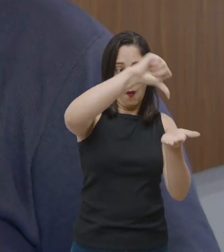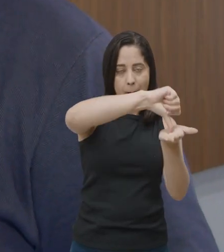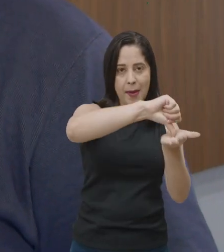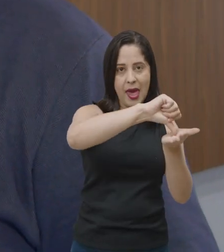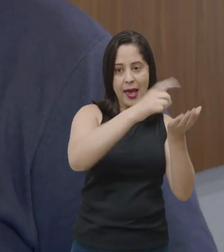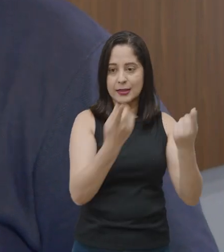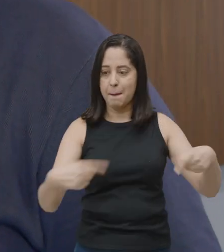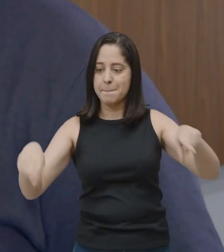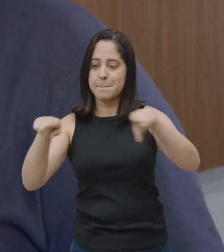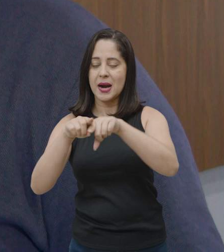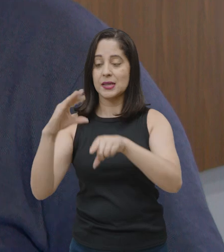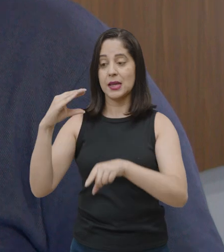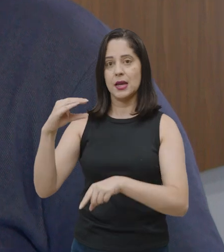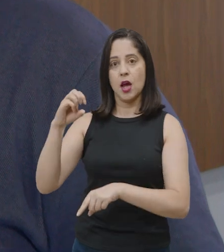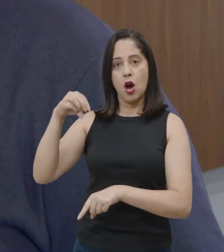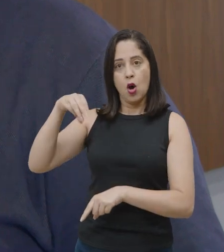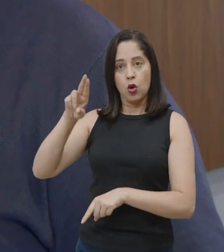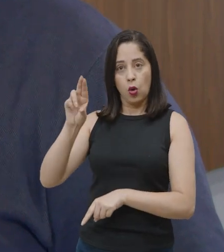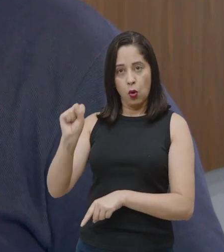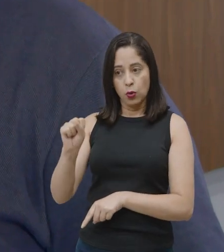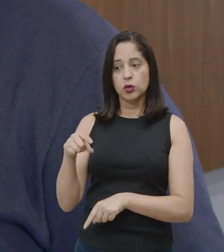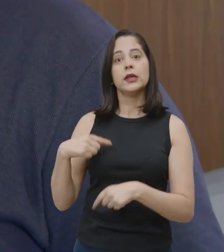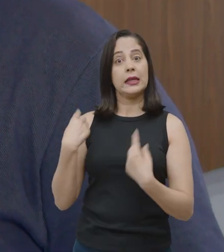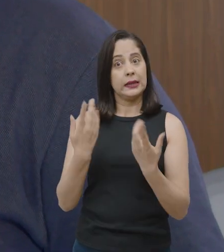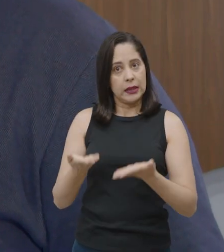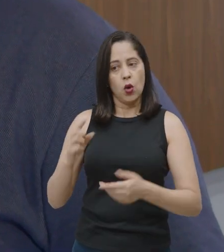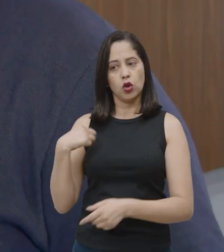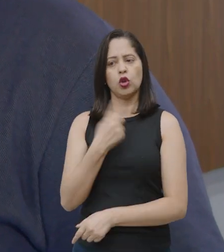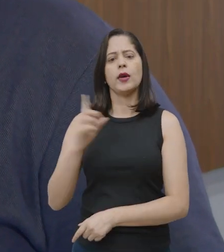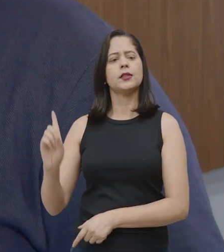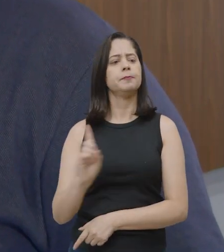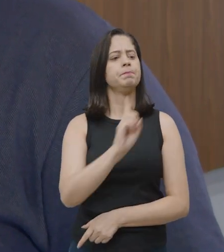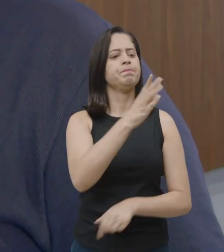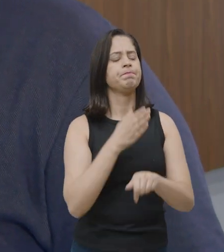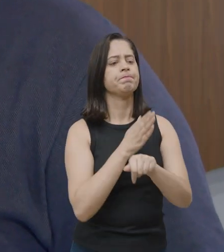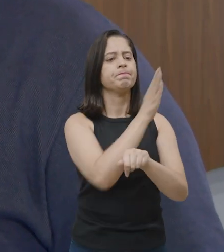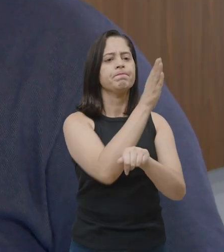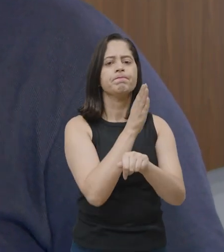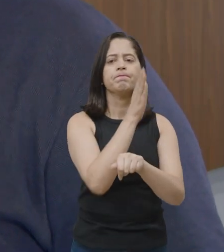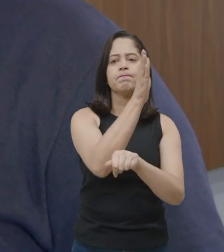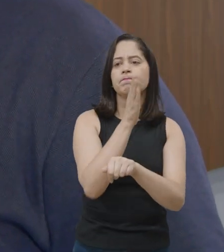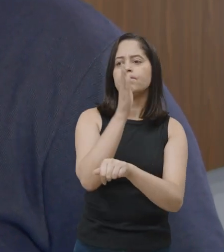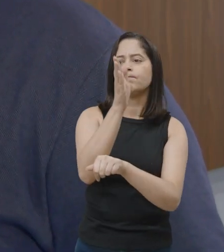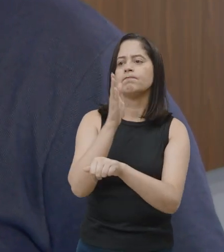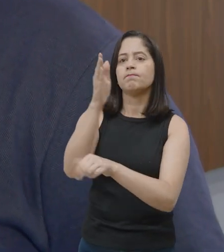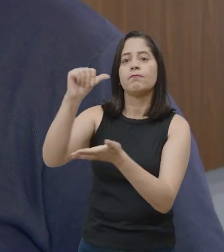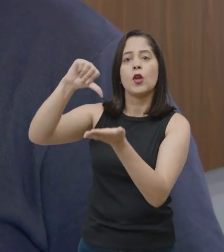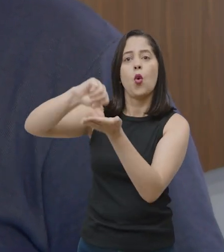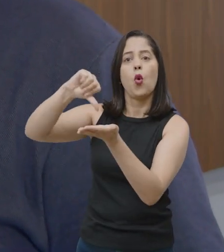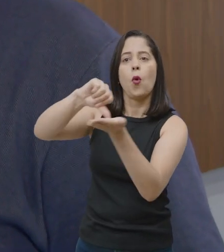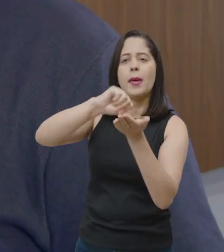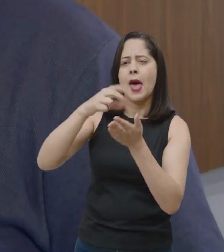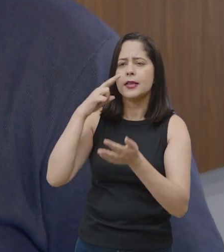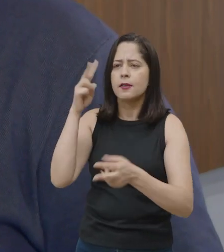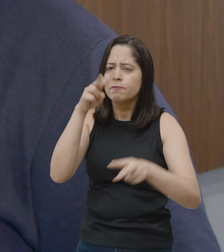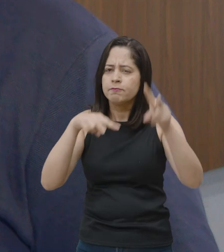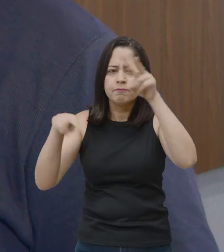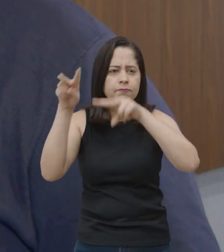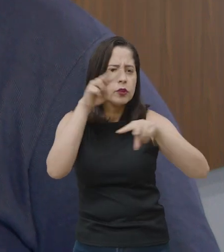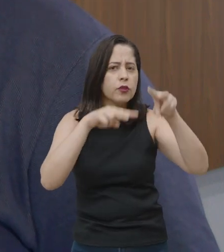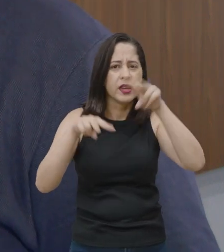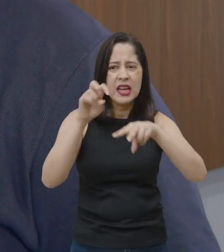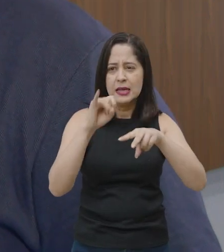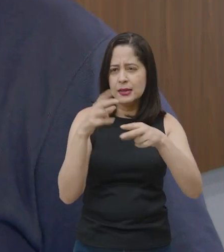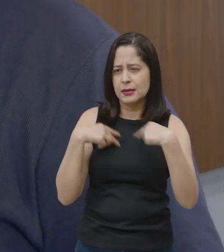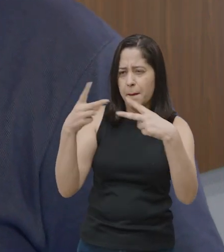mesa diretora faz esse trabalho de estar indo sempre, a cada 2 meses, a gente está numa UBS diferente, vendo a situação e levantando